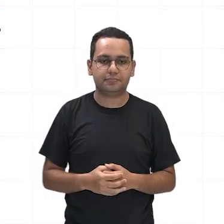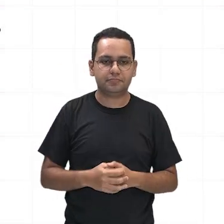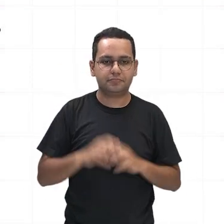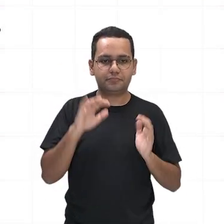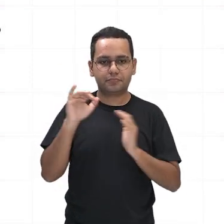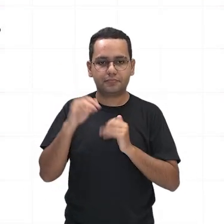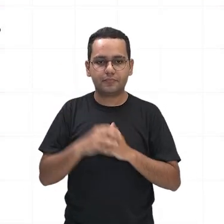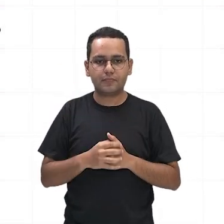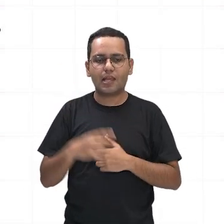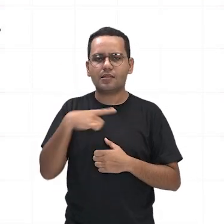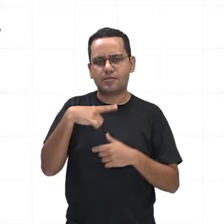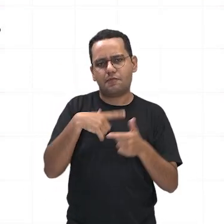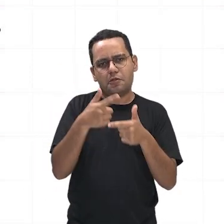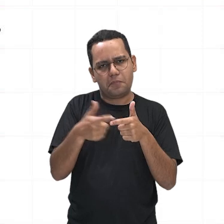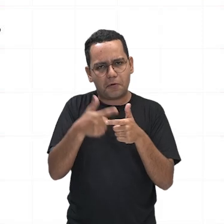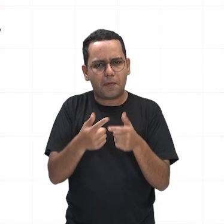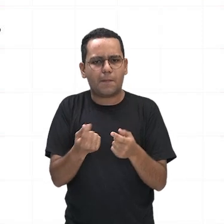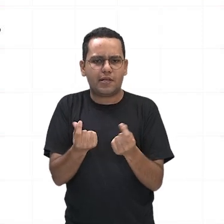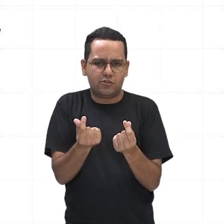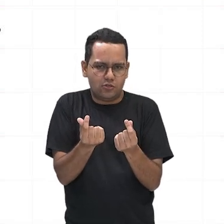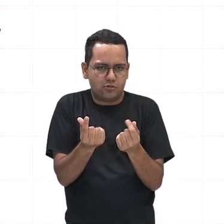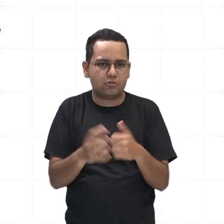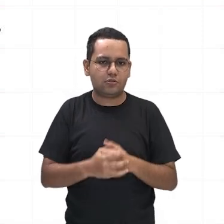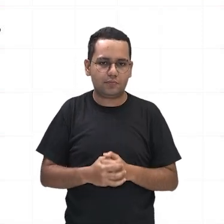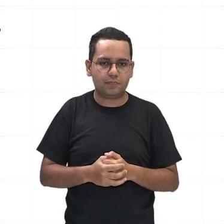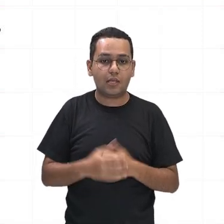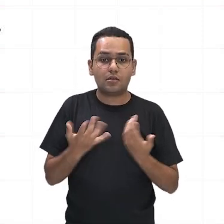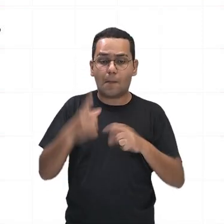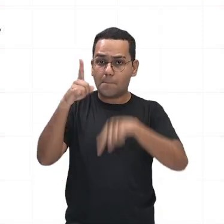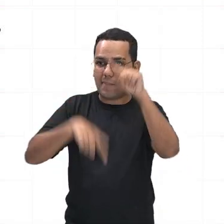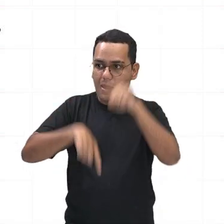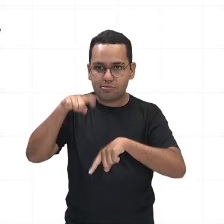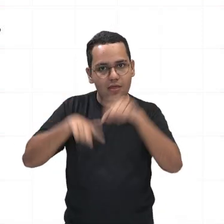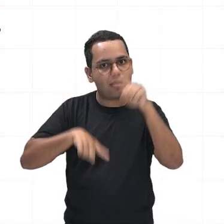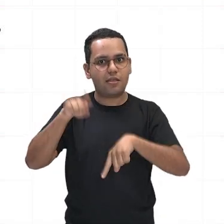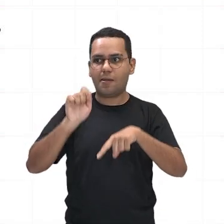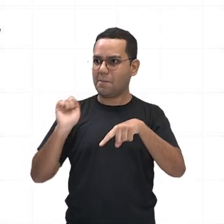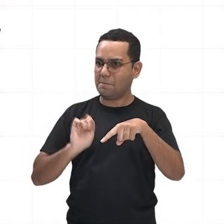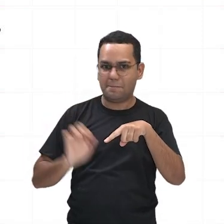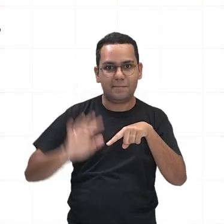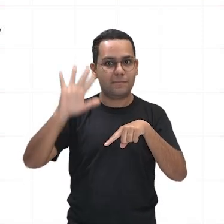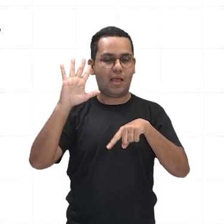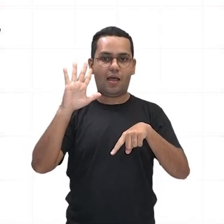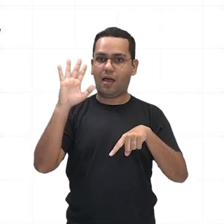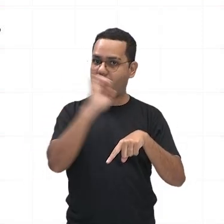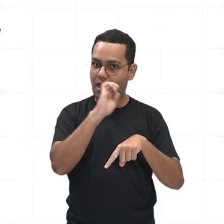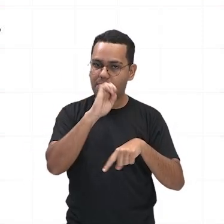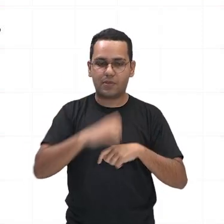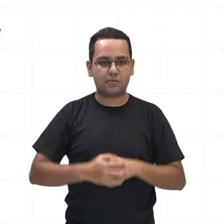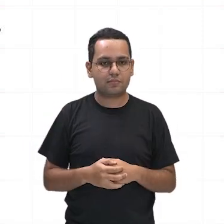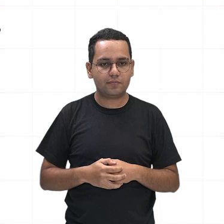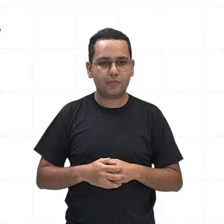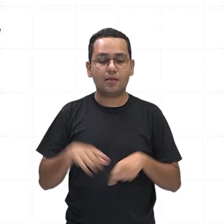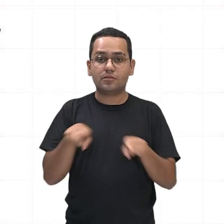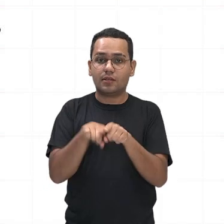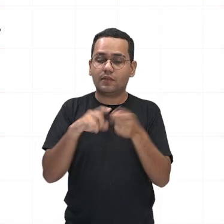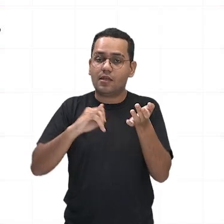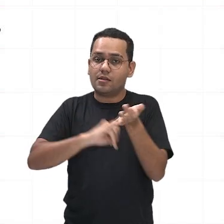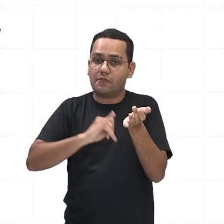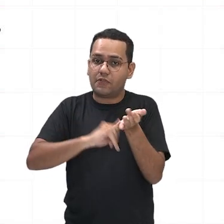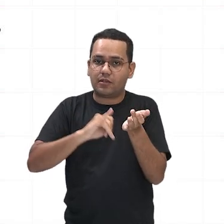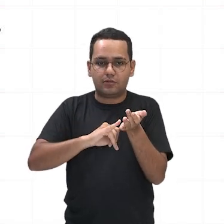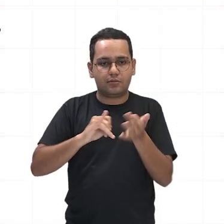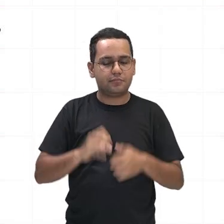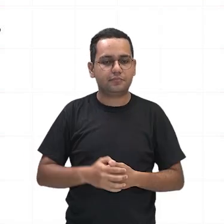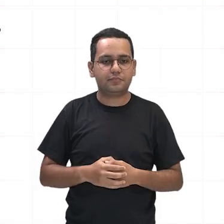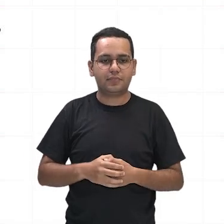marcado por crise financeira, os preços dos produtos aumentaram rapidamente, temos então aí a questão da inflação, o valor